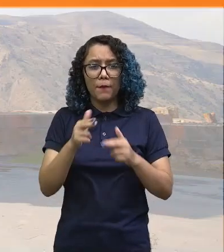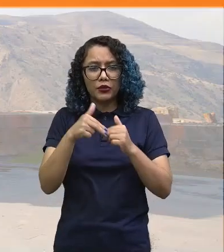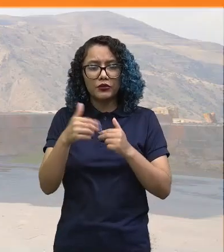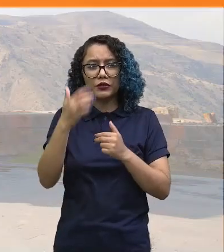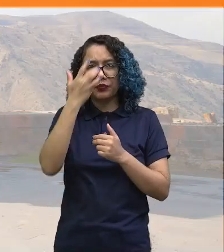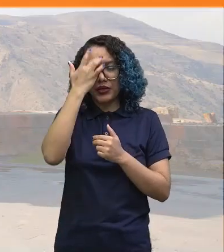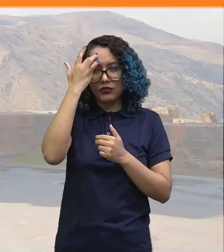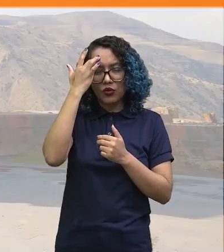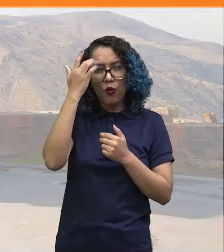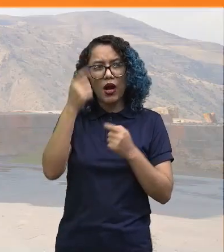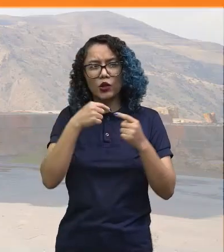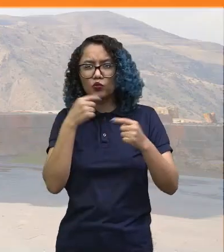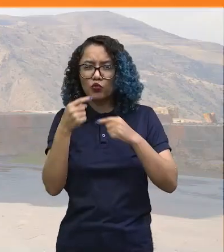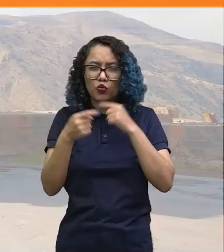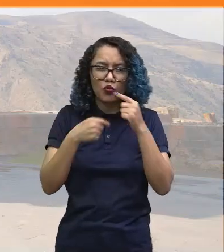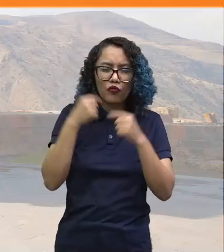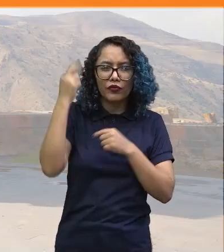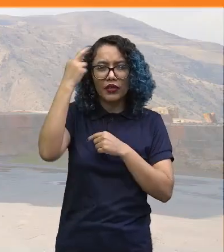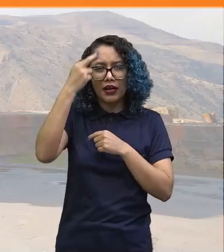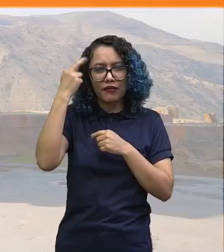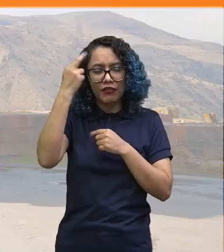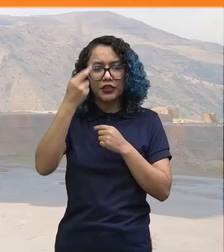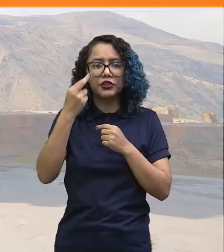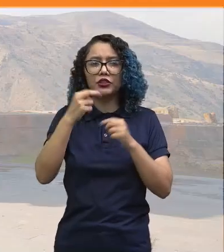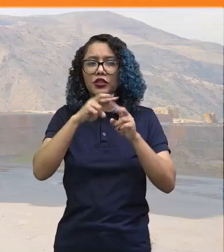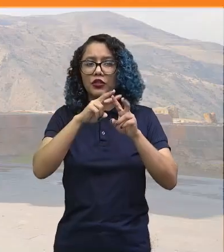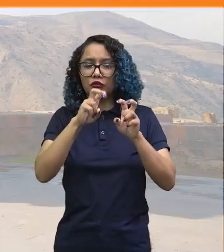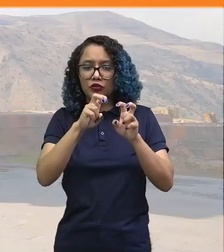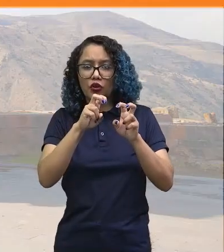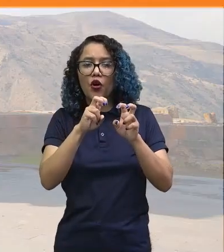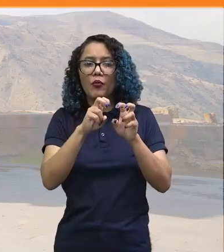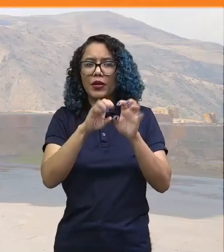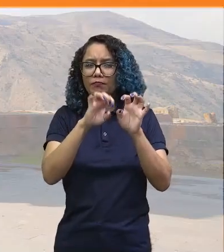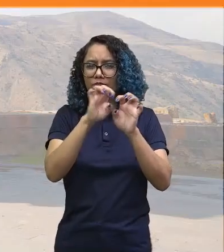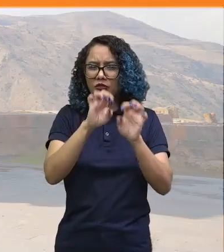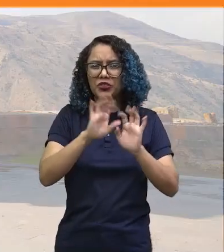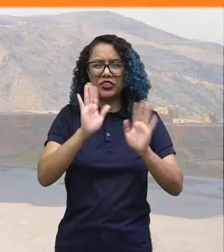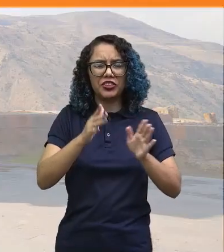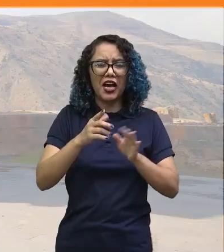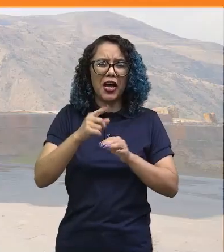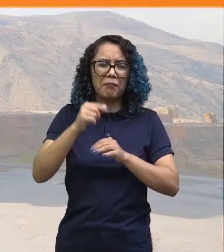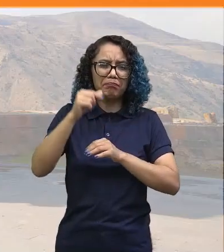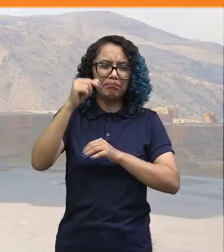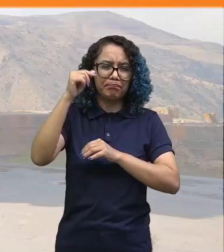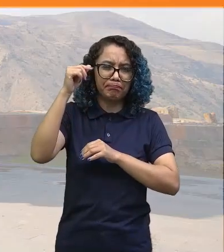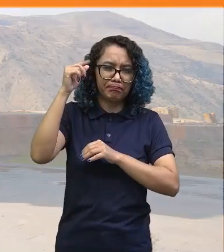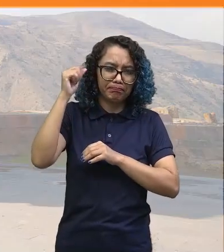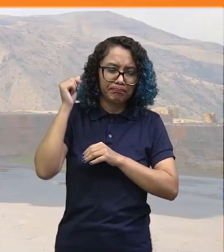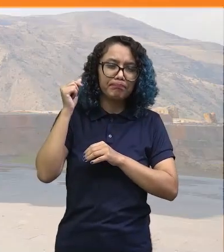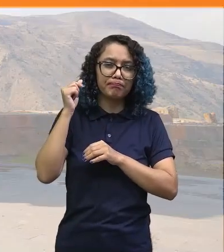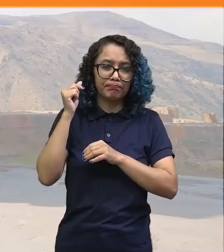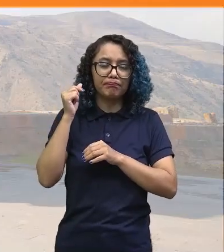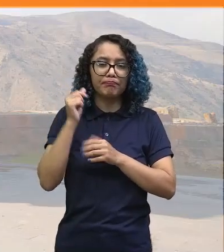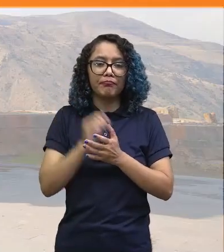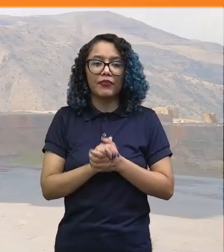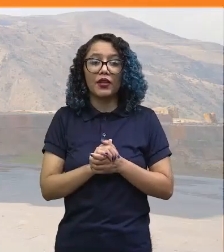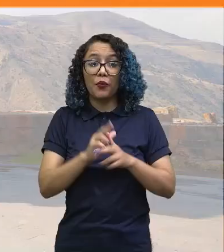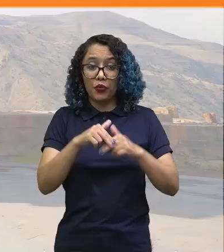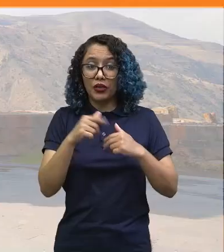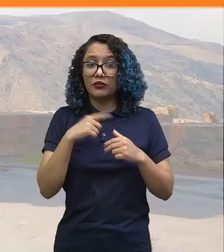as estruturas que estavam cristalizadas há muito tempo. E isso nos leva às